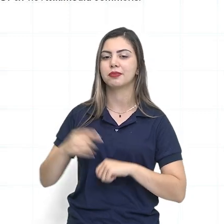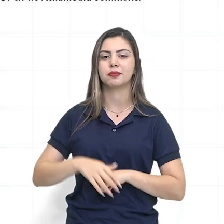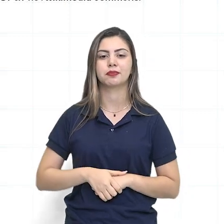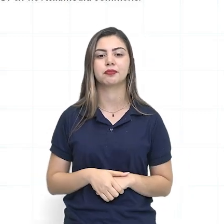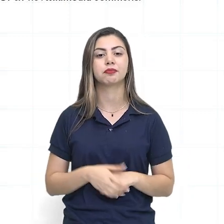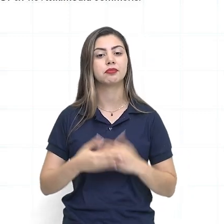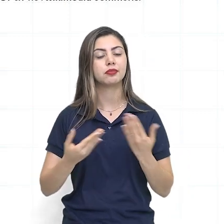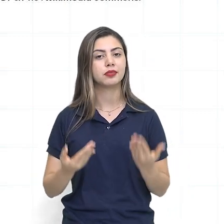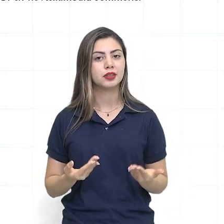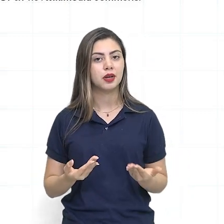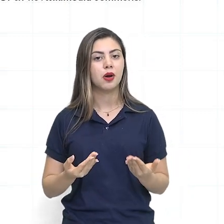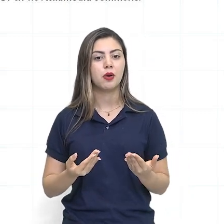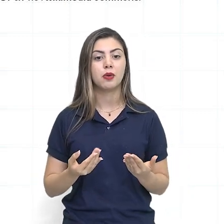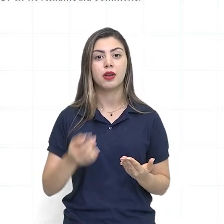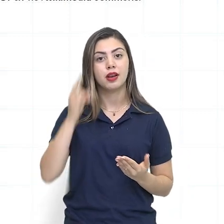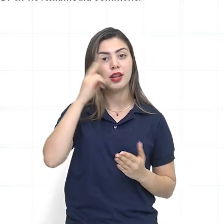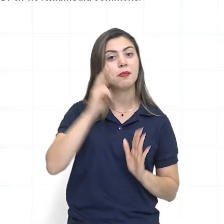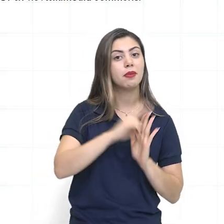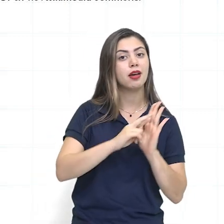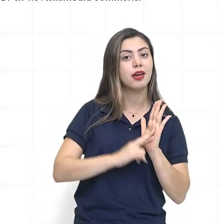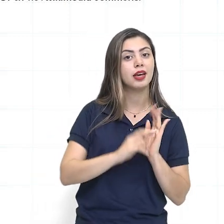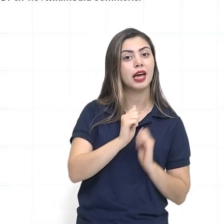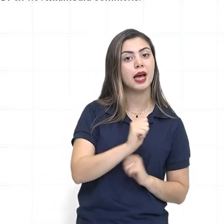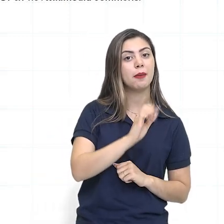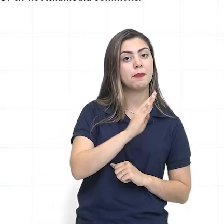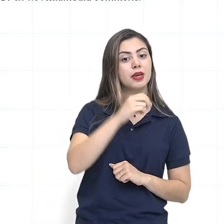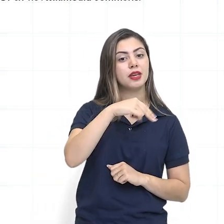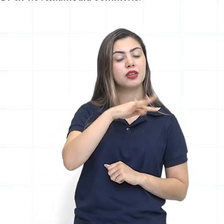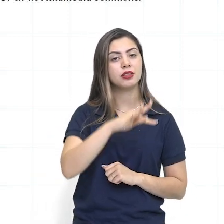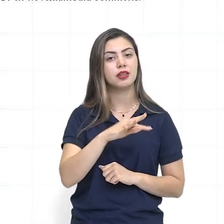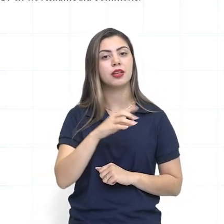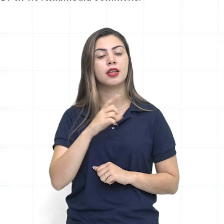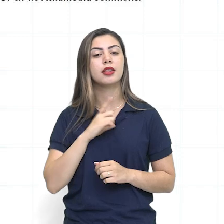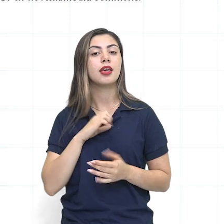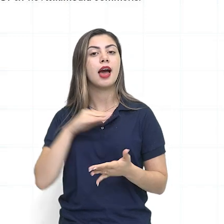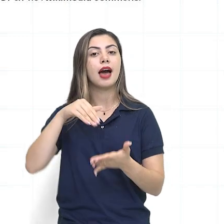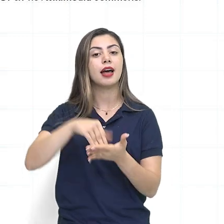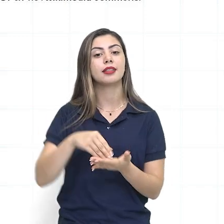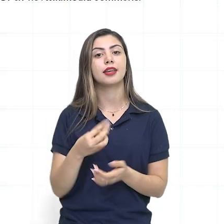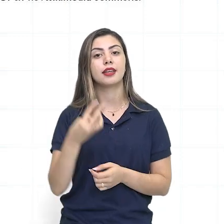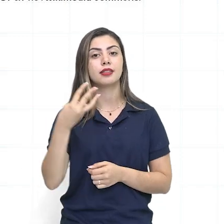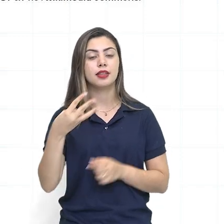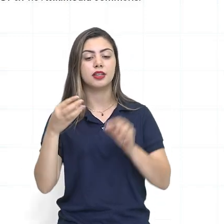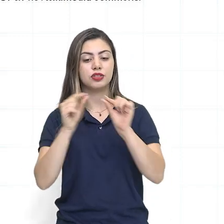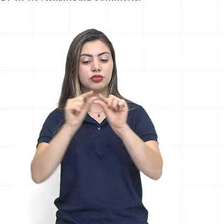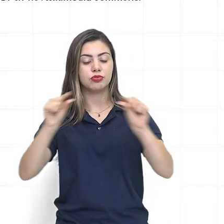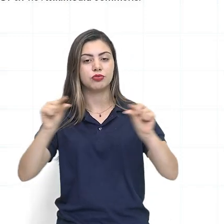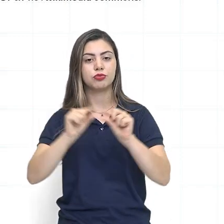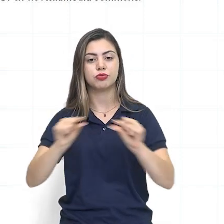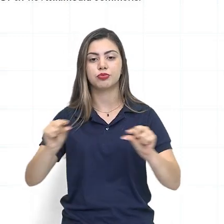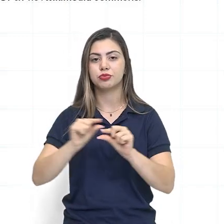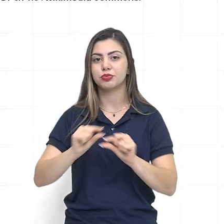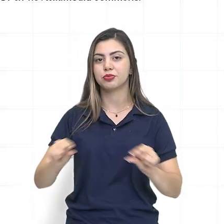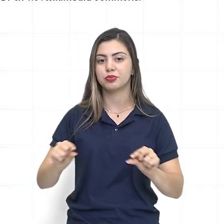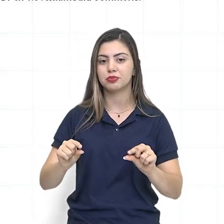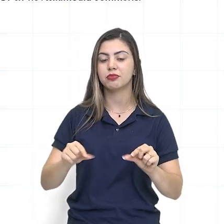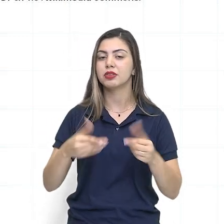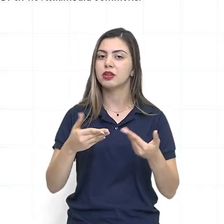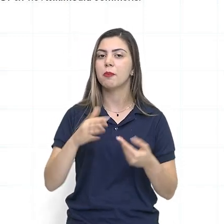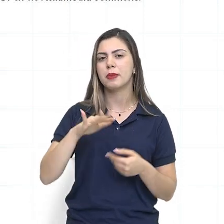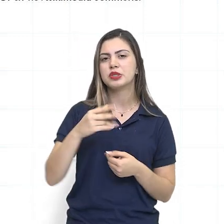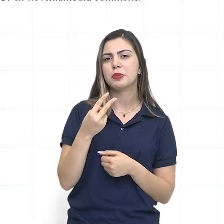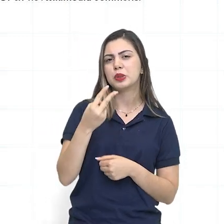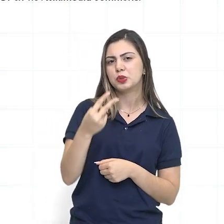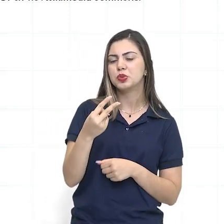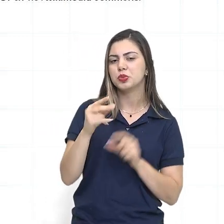a regra, segundo a ABNT, até 3 linhas, no caso aí dá uma e 2 mais ou